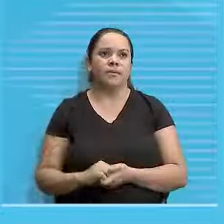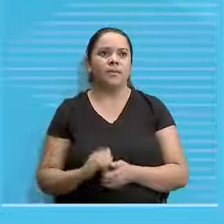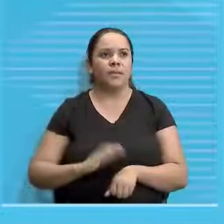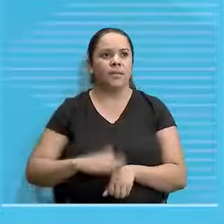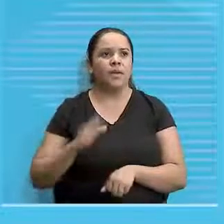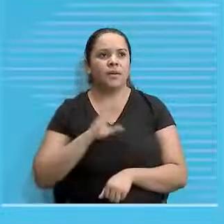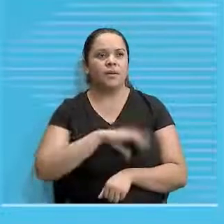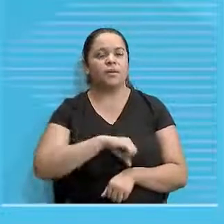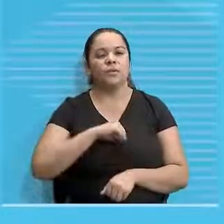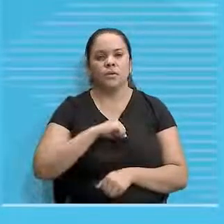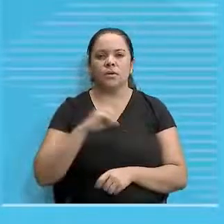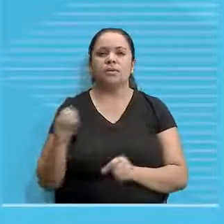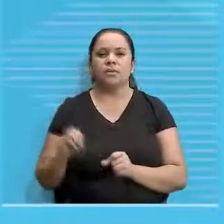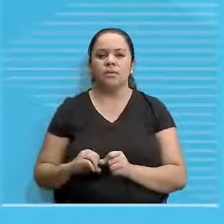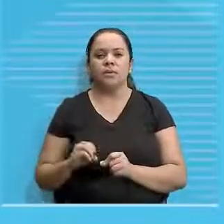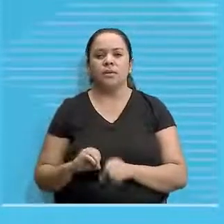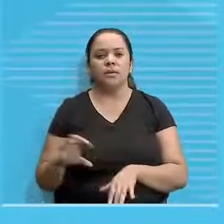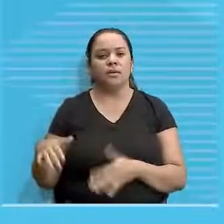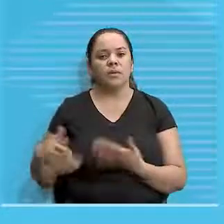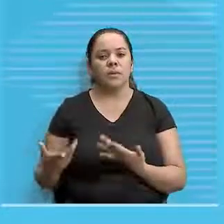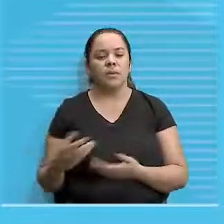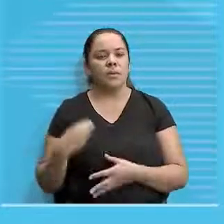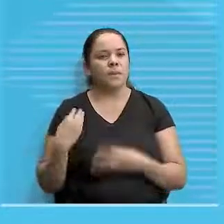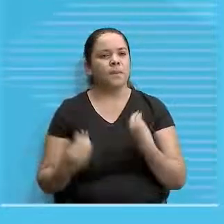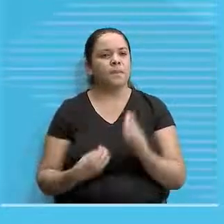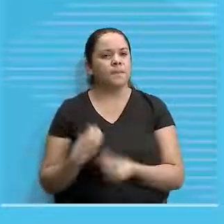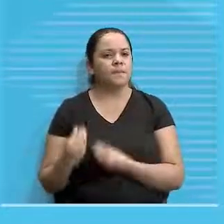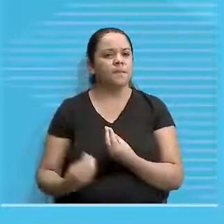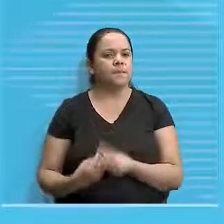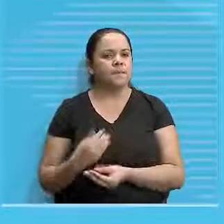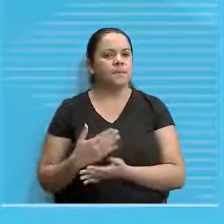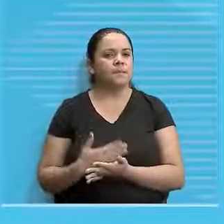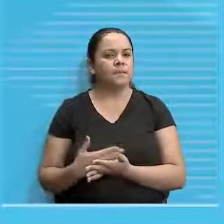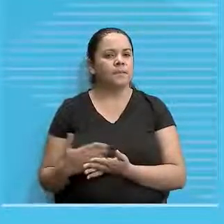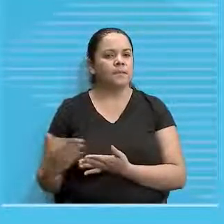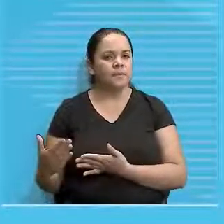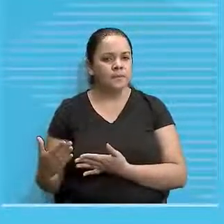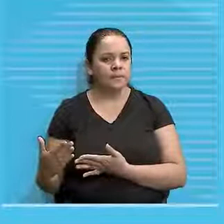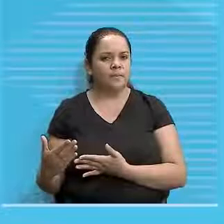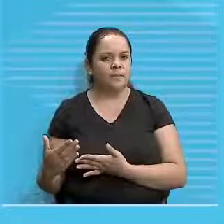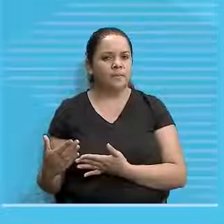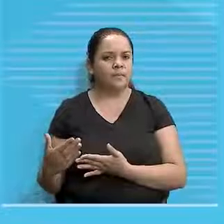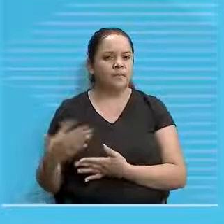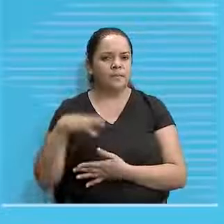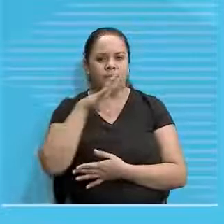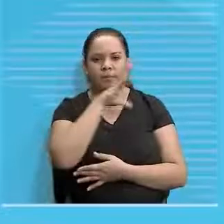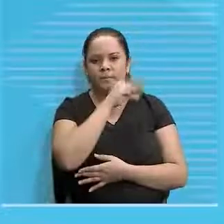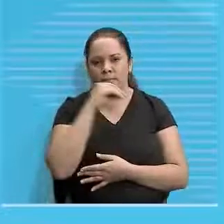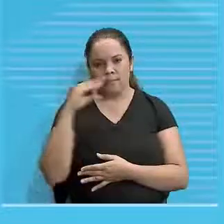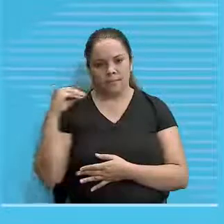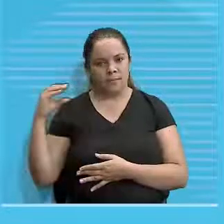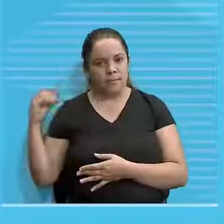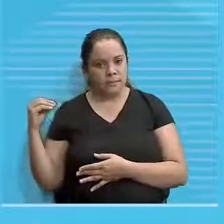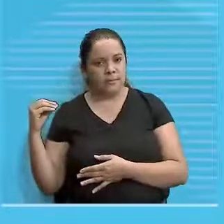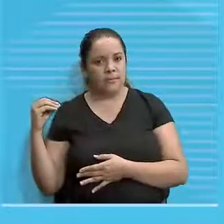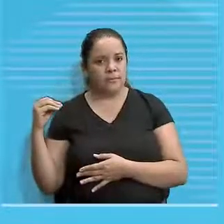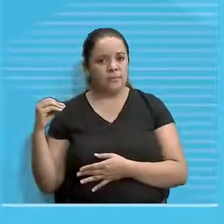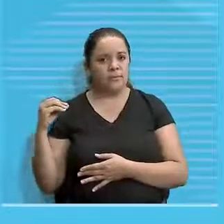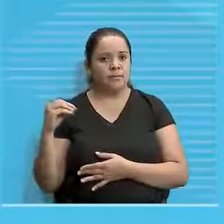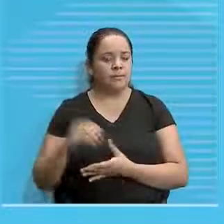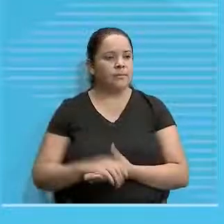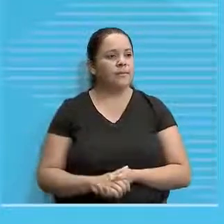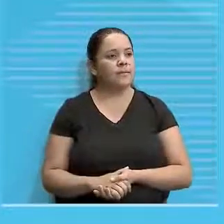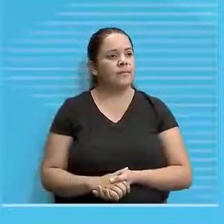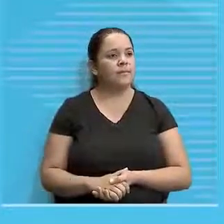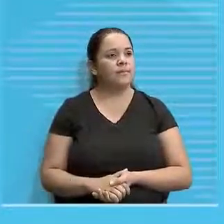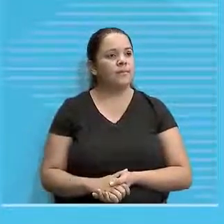fazer? Como foi o início da tua adolescência? Algo que marcou esse período? O que que